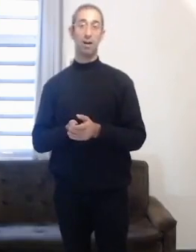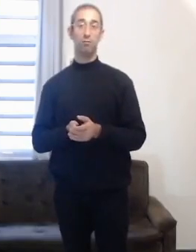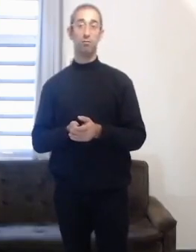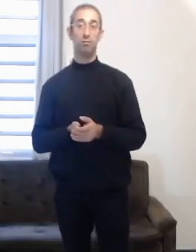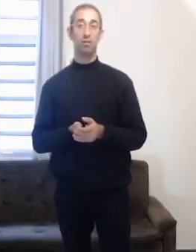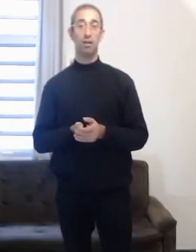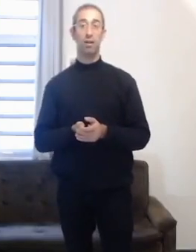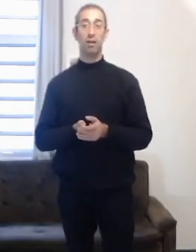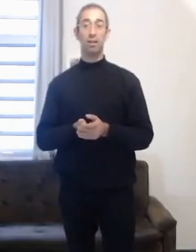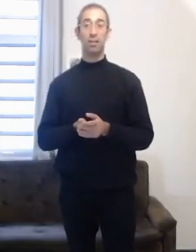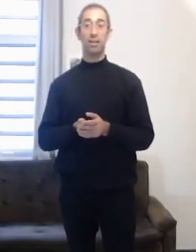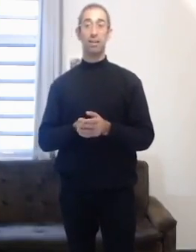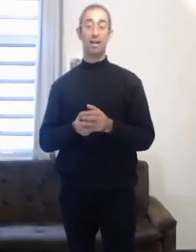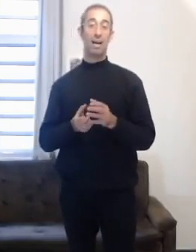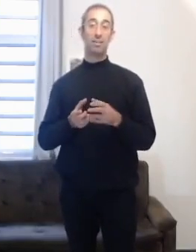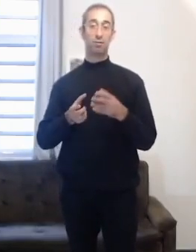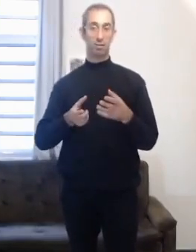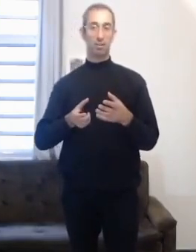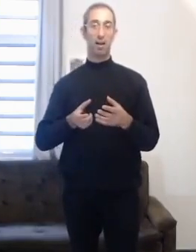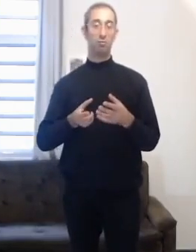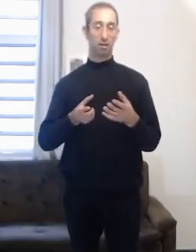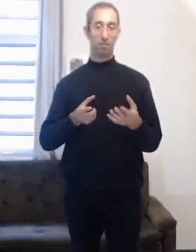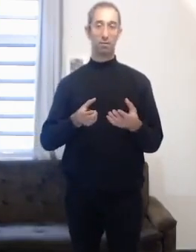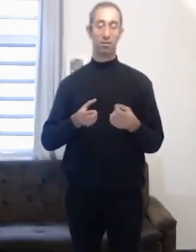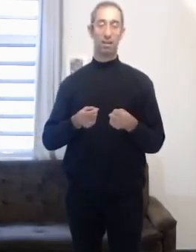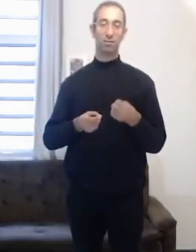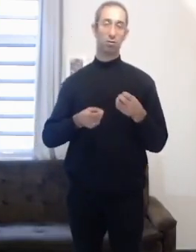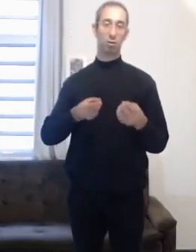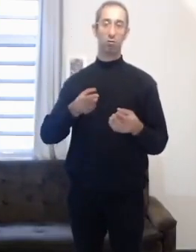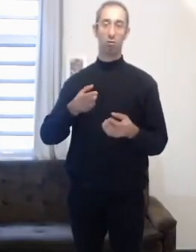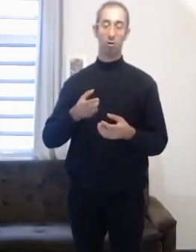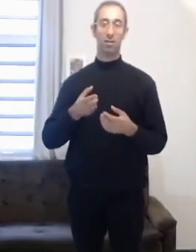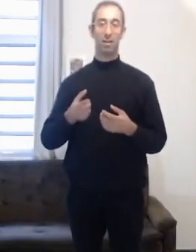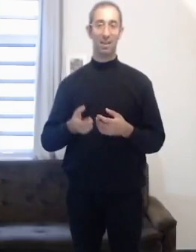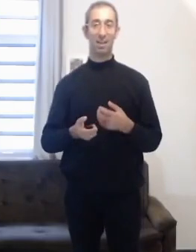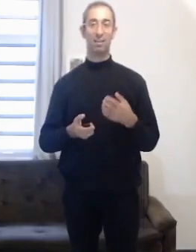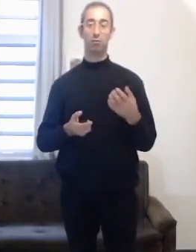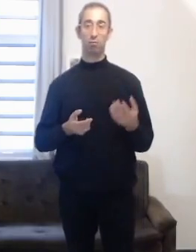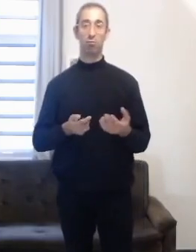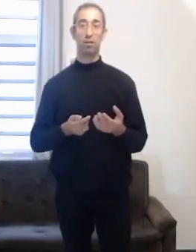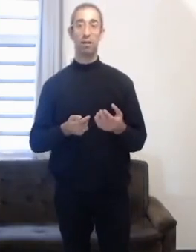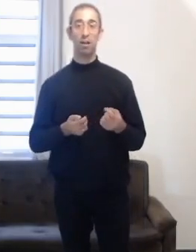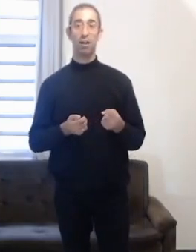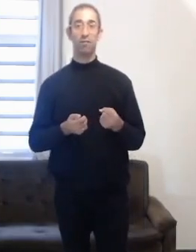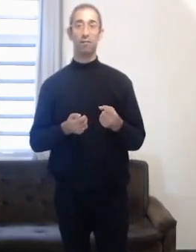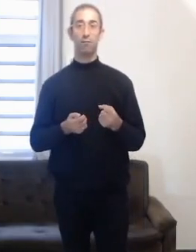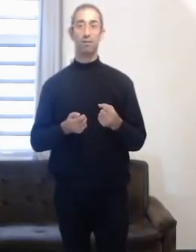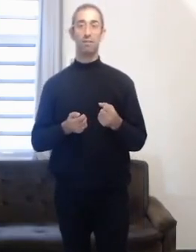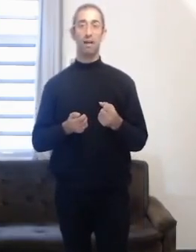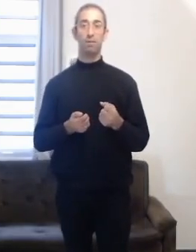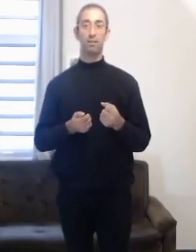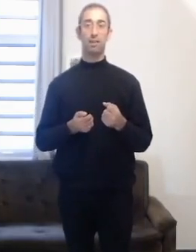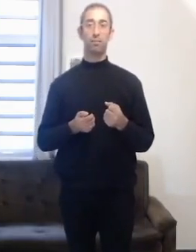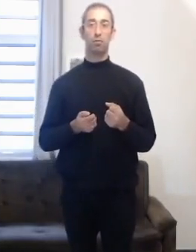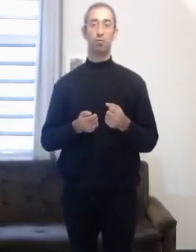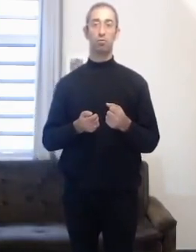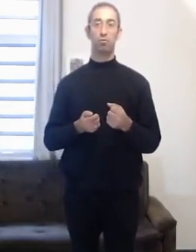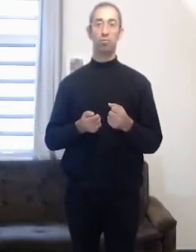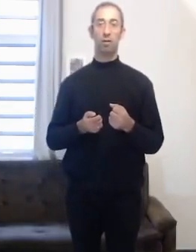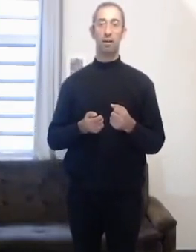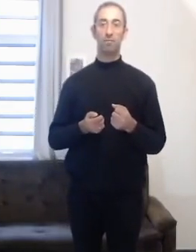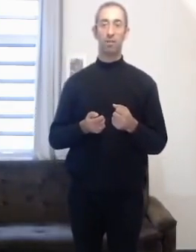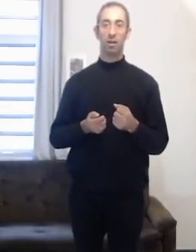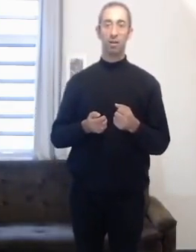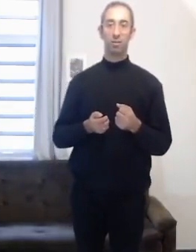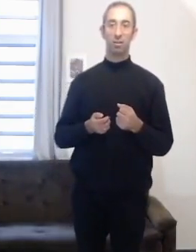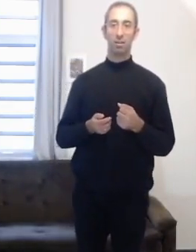classe social, e aí a classe social, né, que a pessoa tem, socioeconômica, renda, cultura, vai influenciar, por exemplo, o